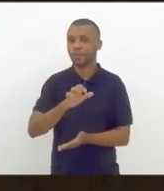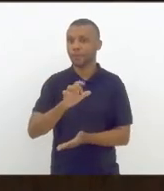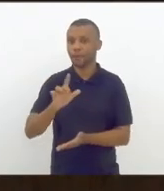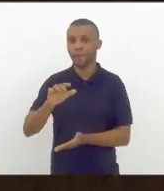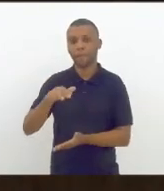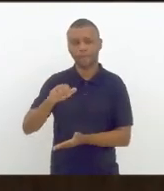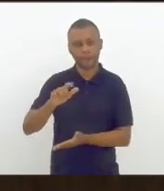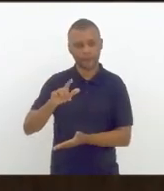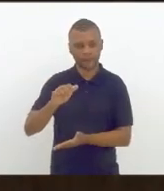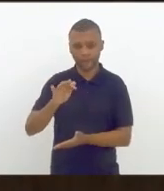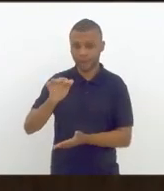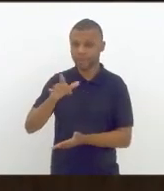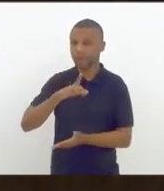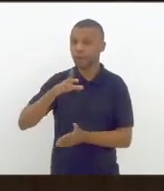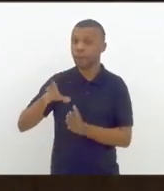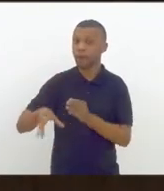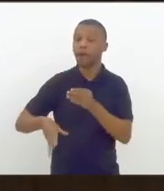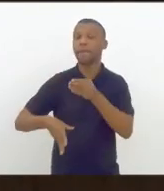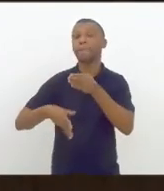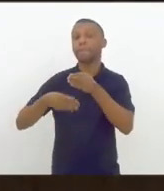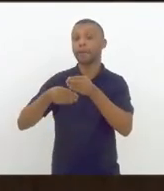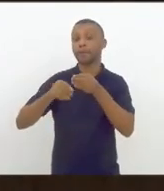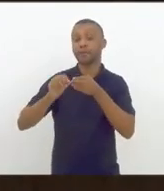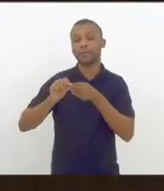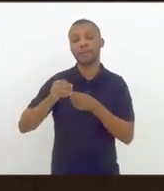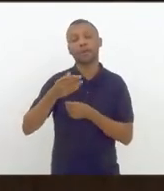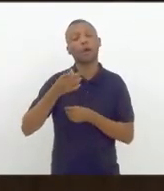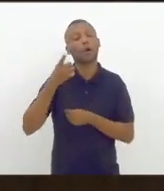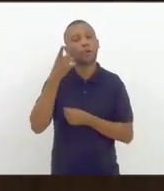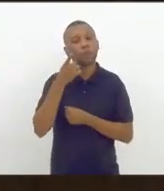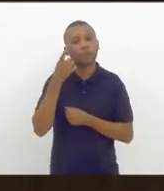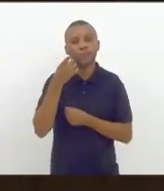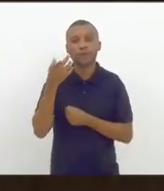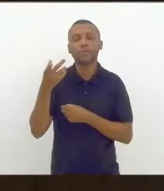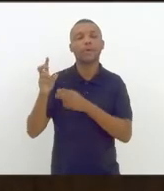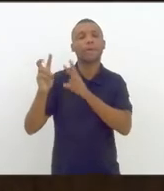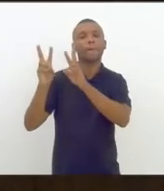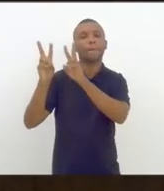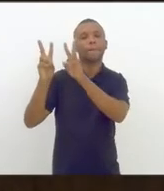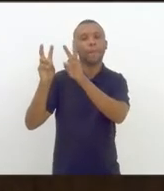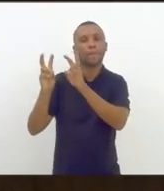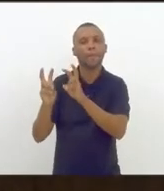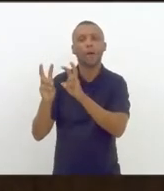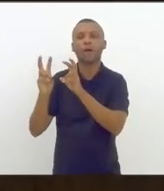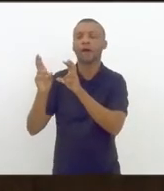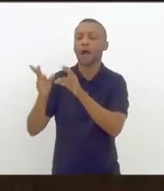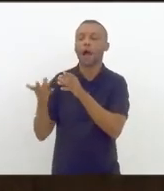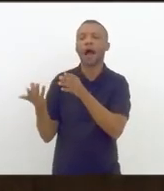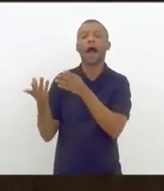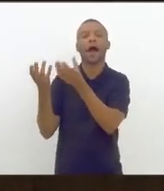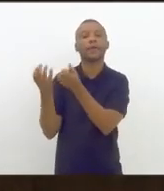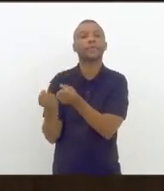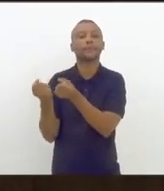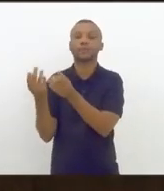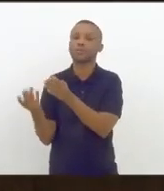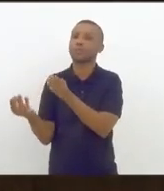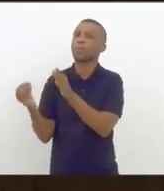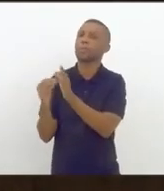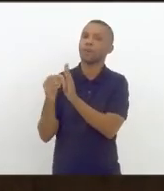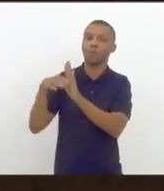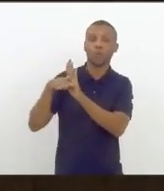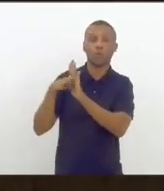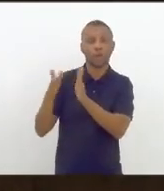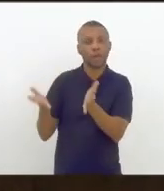havia uma emenda que o excelentíssimo deputado topou incorporar, que ao invés de ser o incentivo à